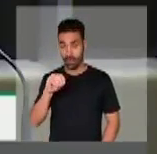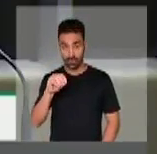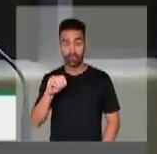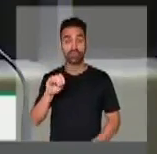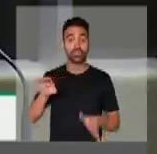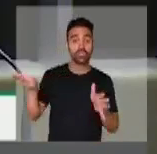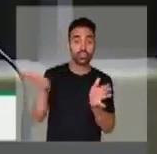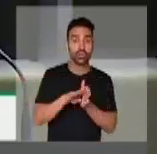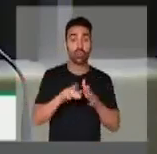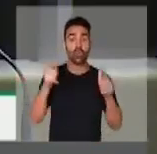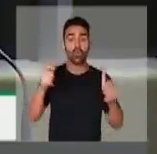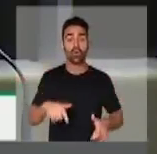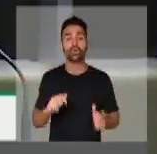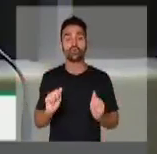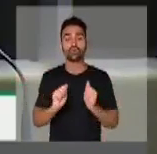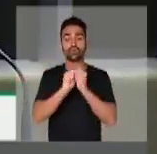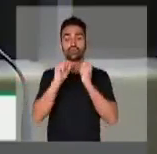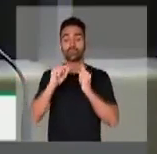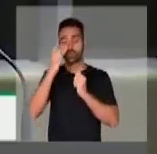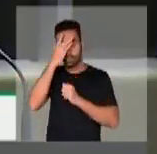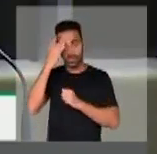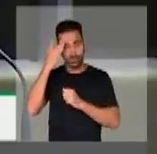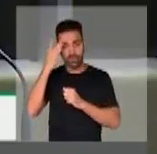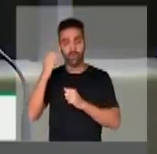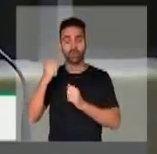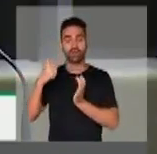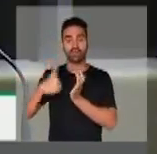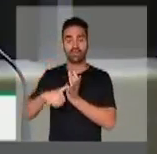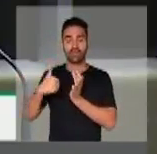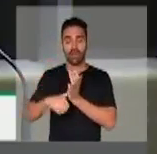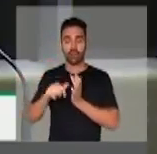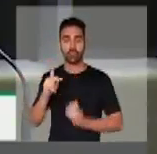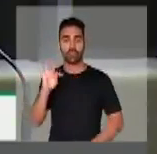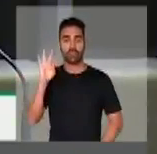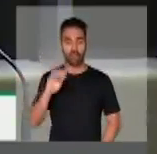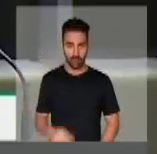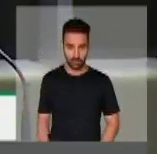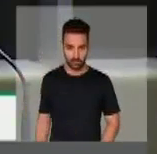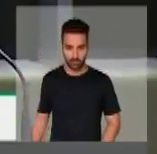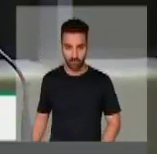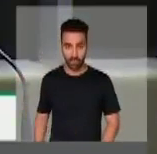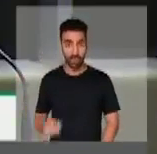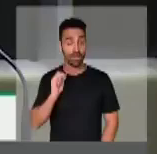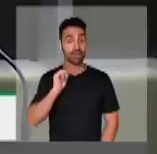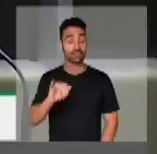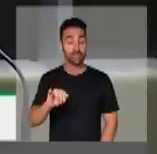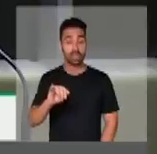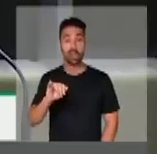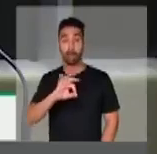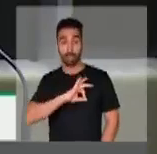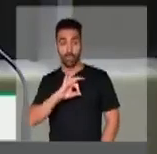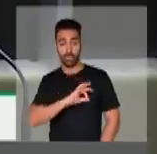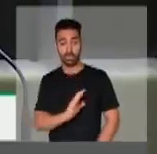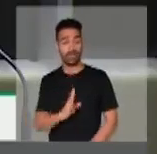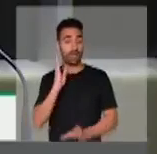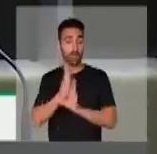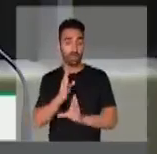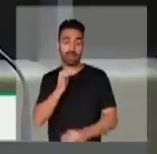chegado ao local junto com um cidadão filiado ao PT, ao condomínio, se a polícia encontrasse